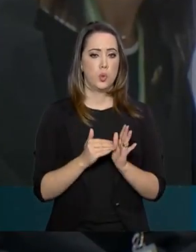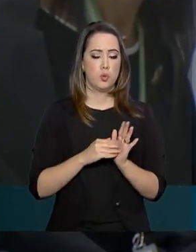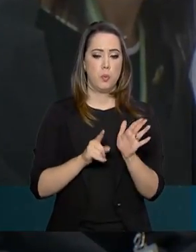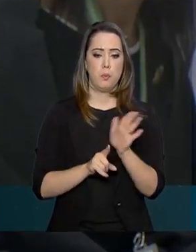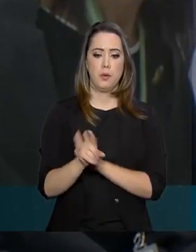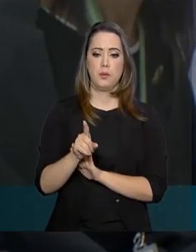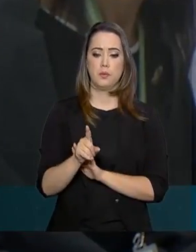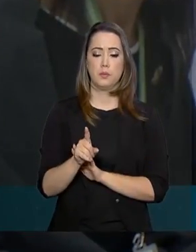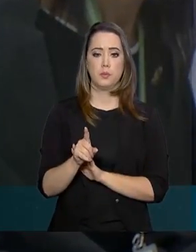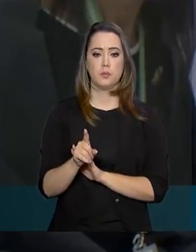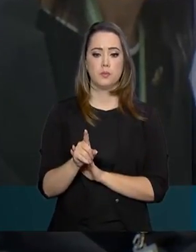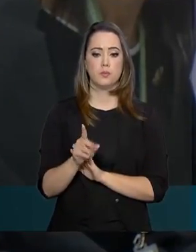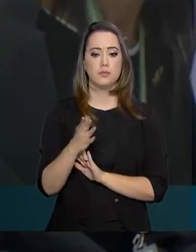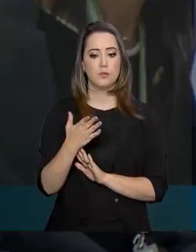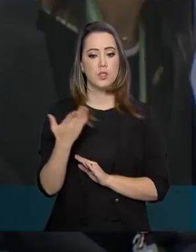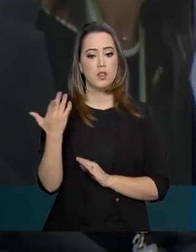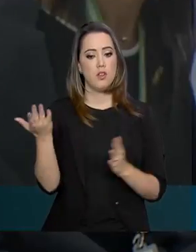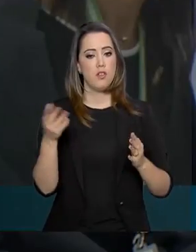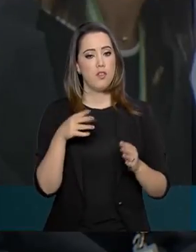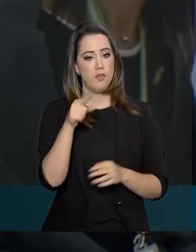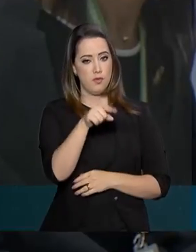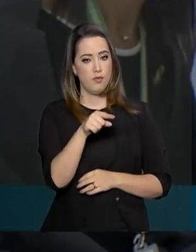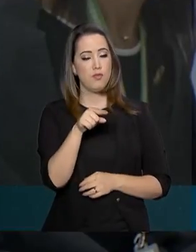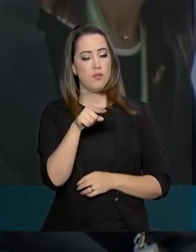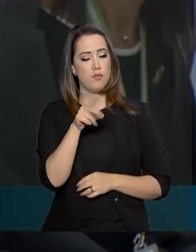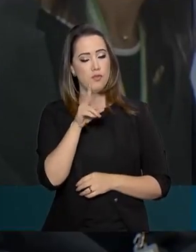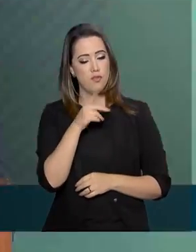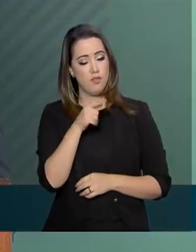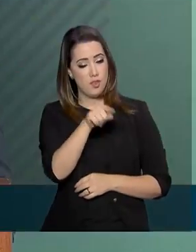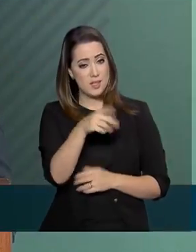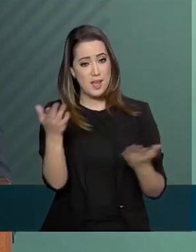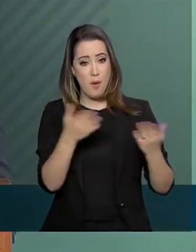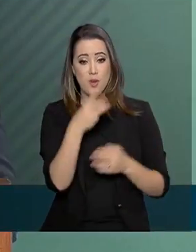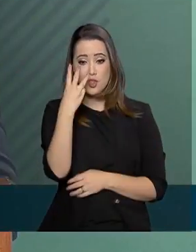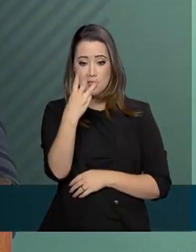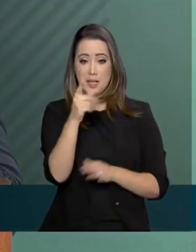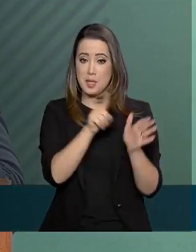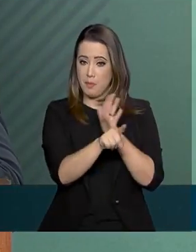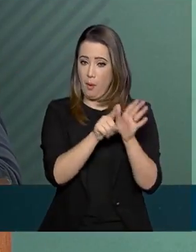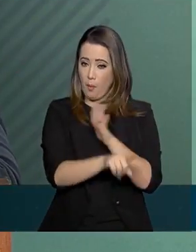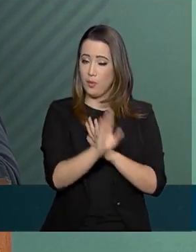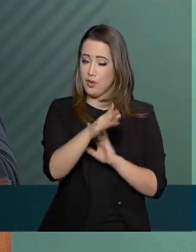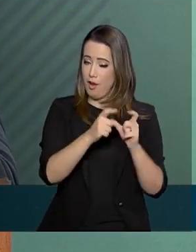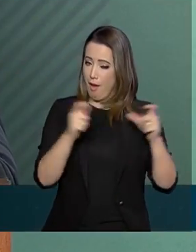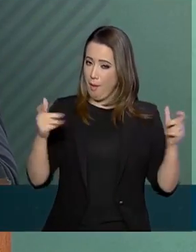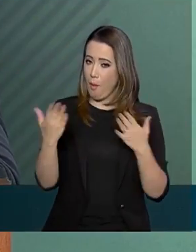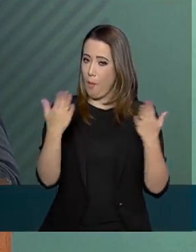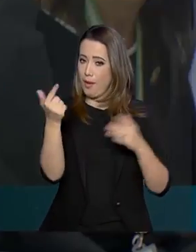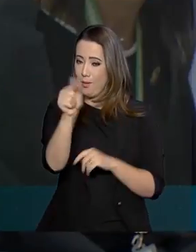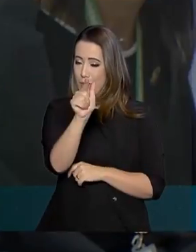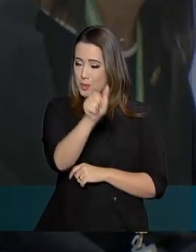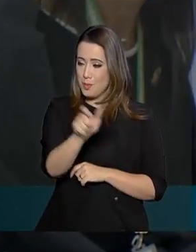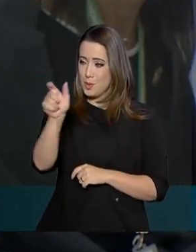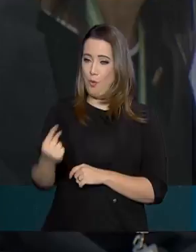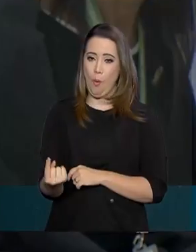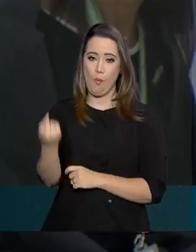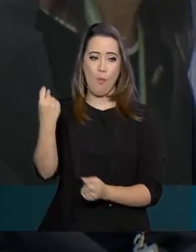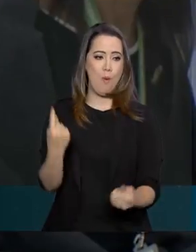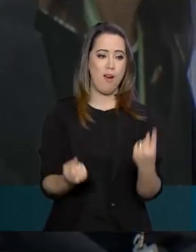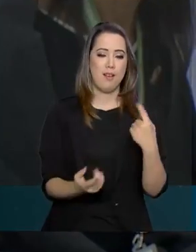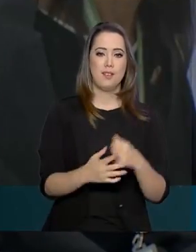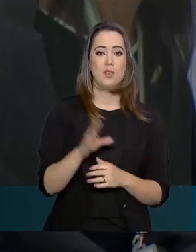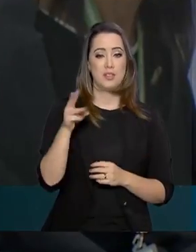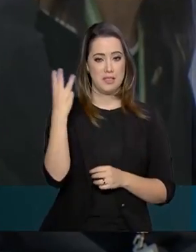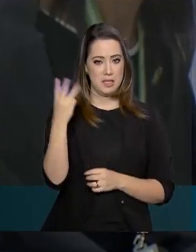em 11 ela ganhou de todos um jantar com três perguntas descontam dela e as perguntas e em relação à venezuela